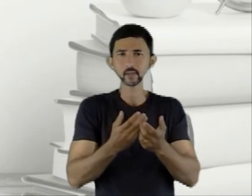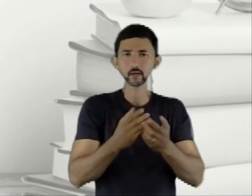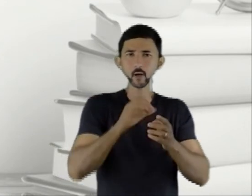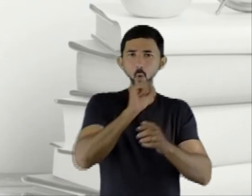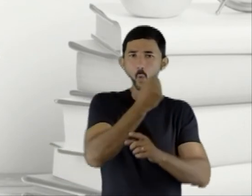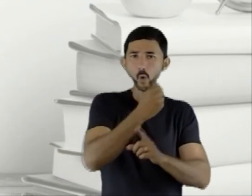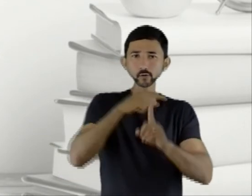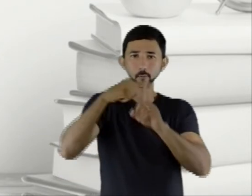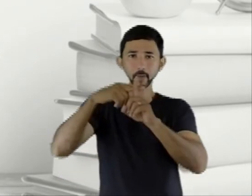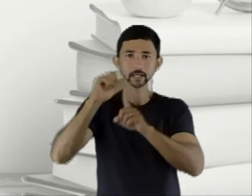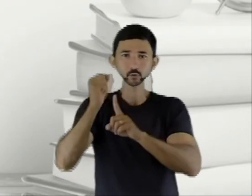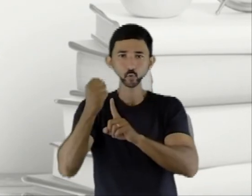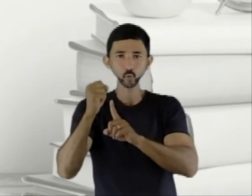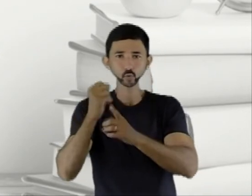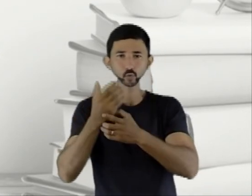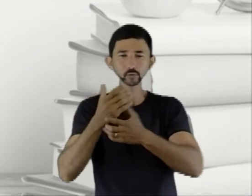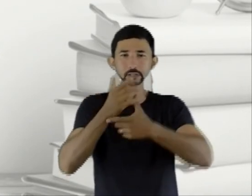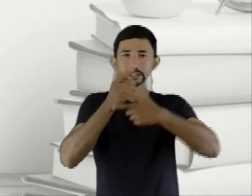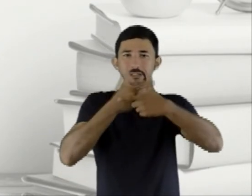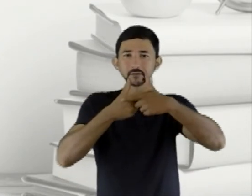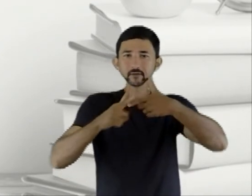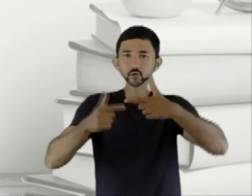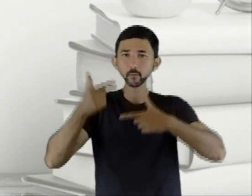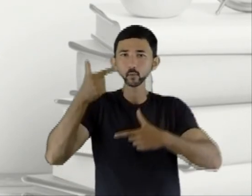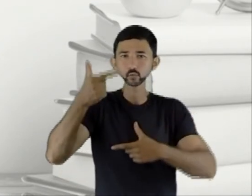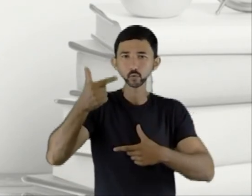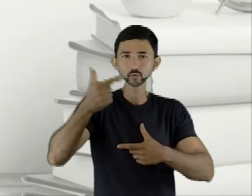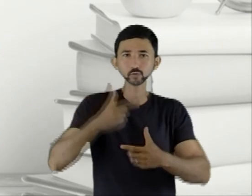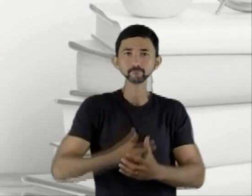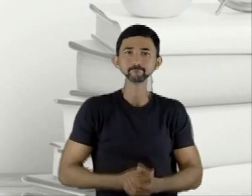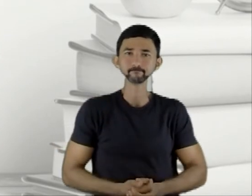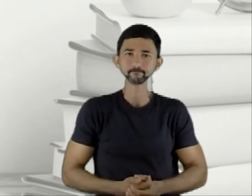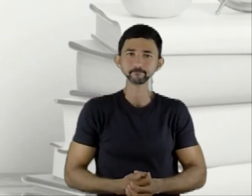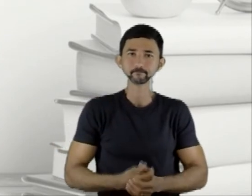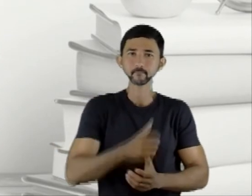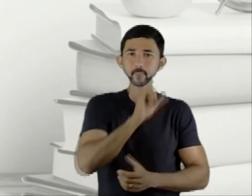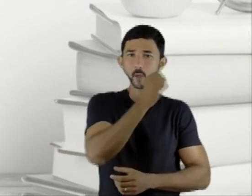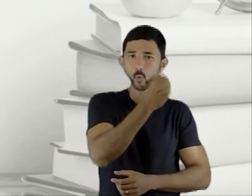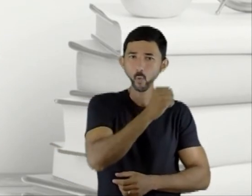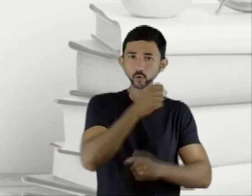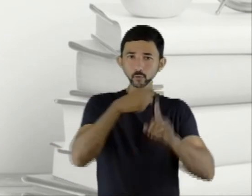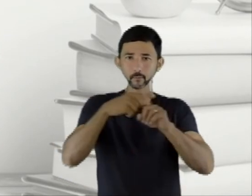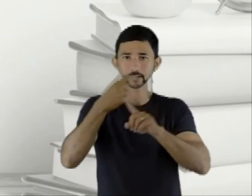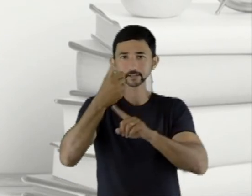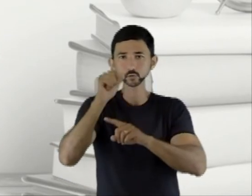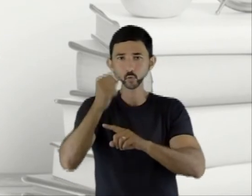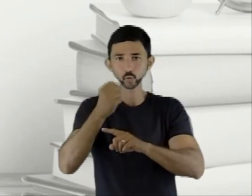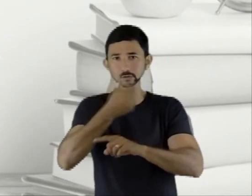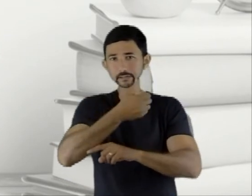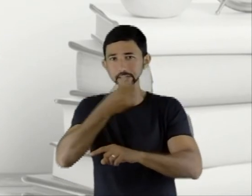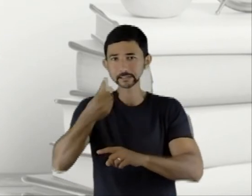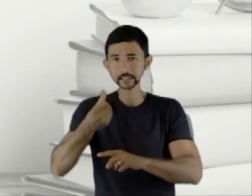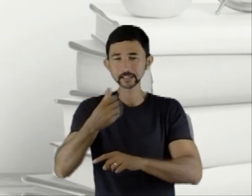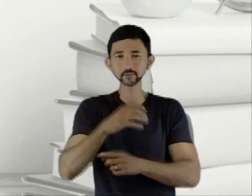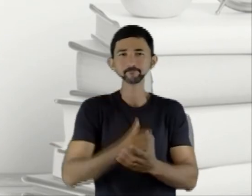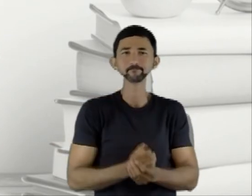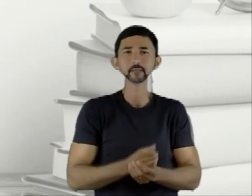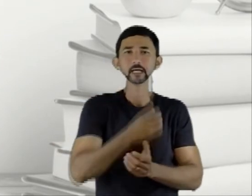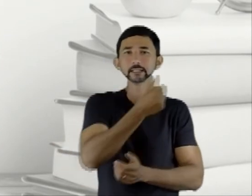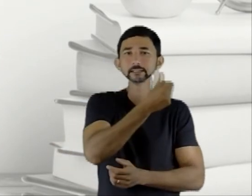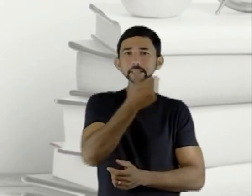mais 8 dividido por 2. 8 mais 8, 16. 16 dividido por